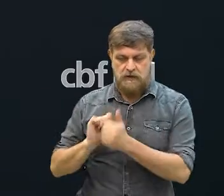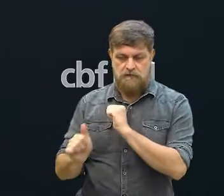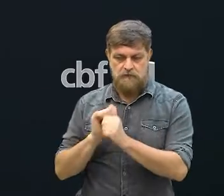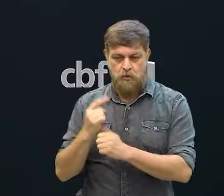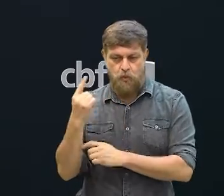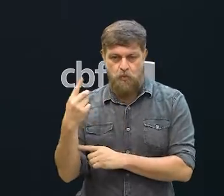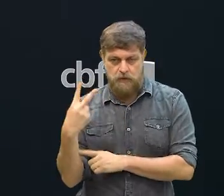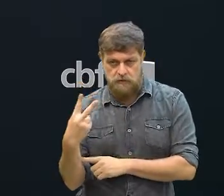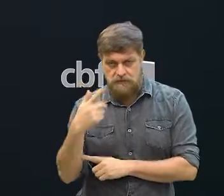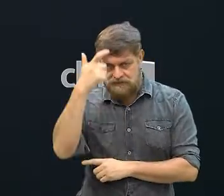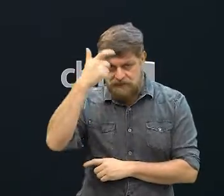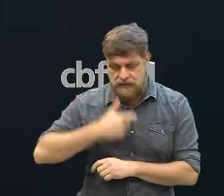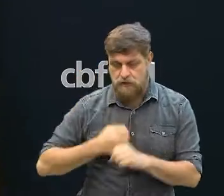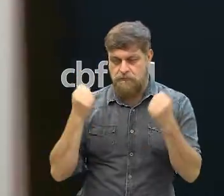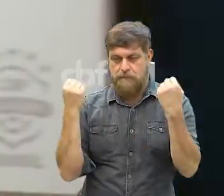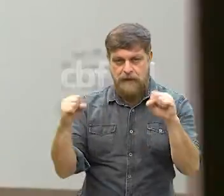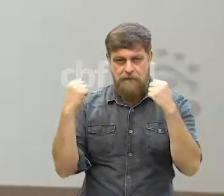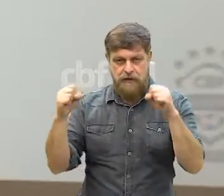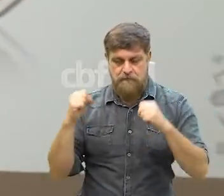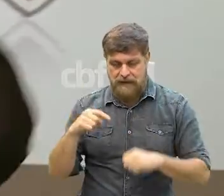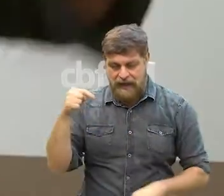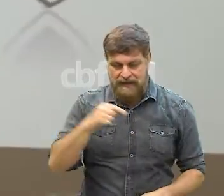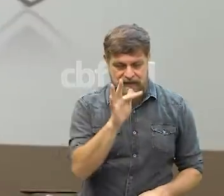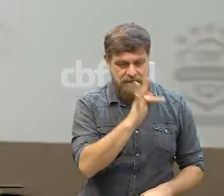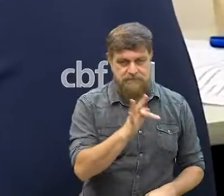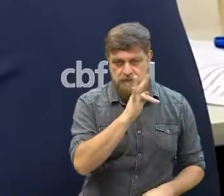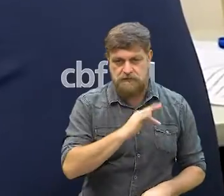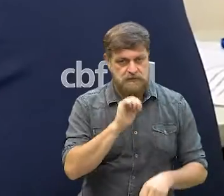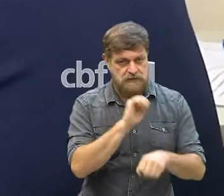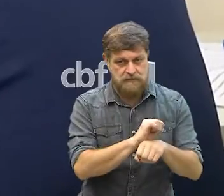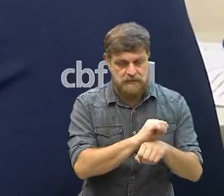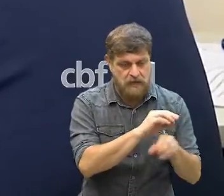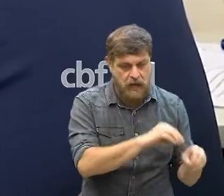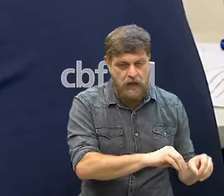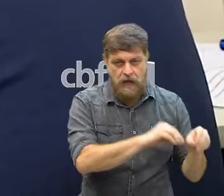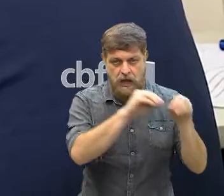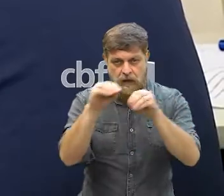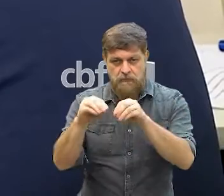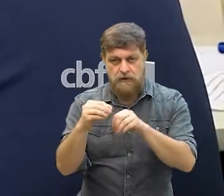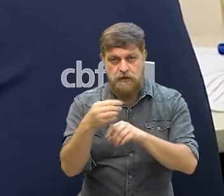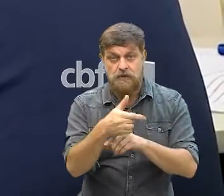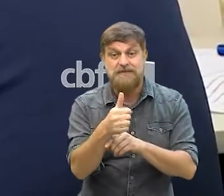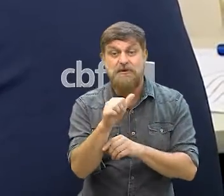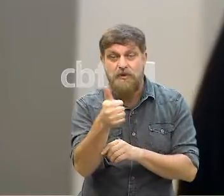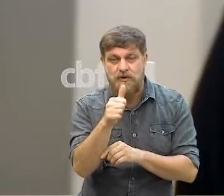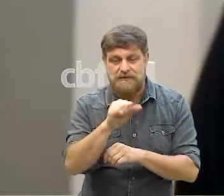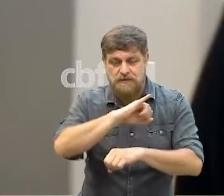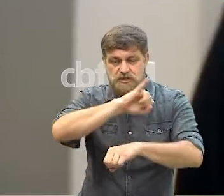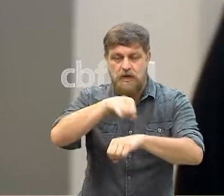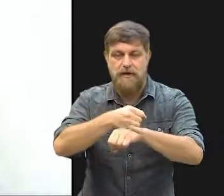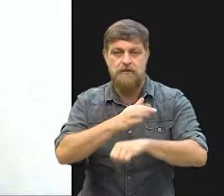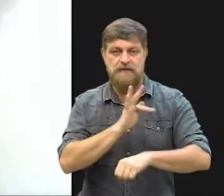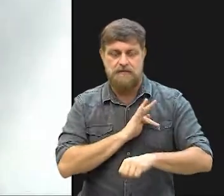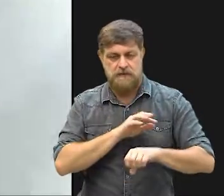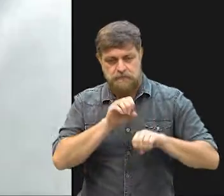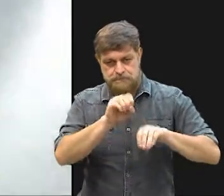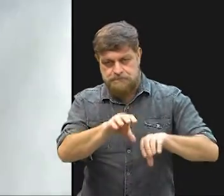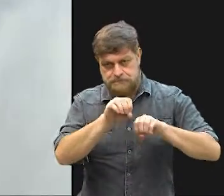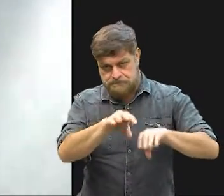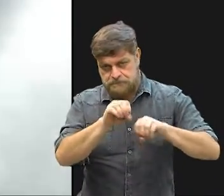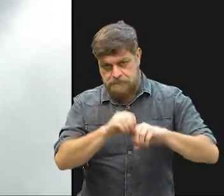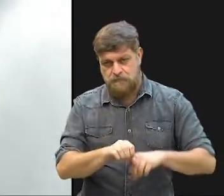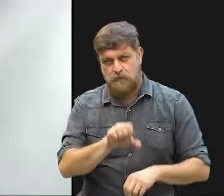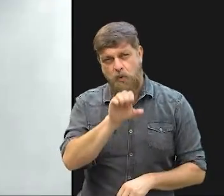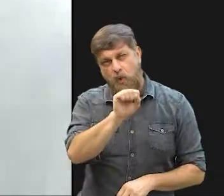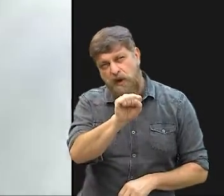e o 2. Eu comecei a fazer educação física, não terminei aqui. Tá. Em 2011 eu trabalhei em Jaguariúna como treinadora. Foi um período de